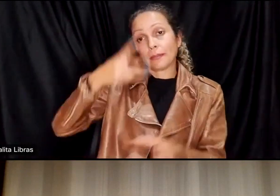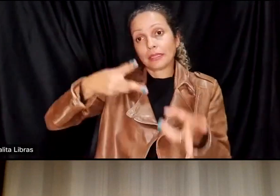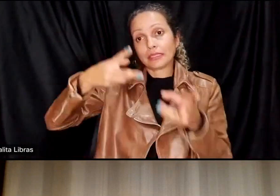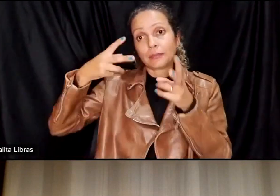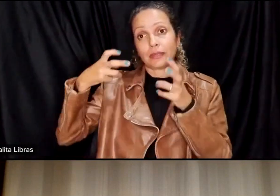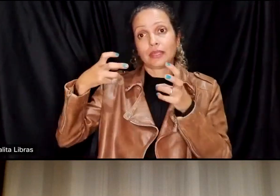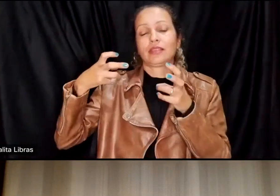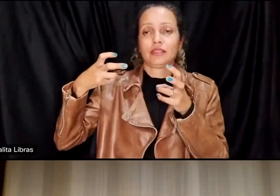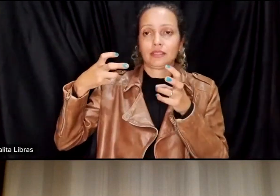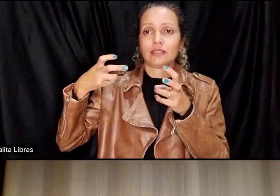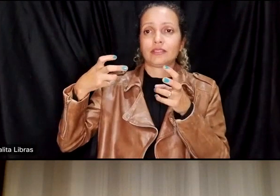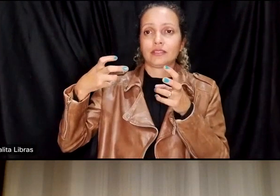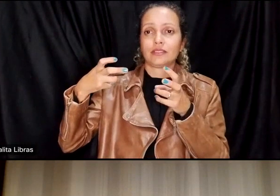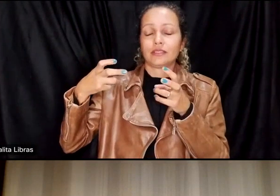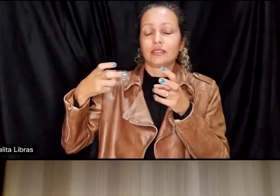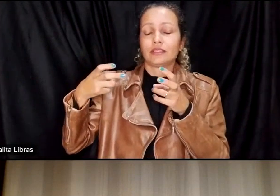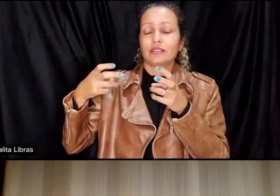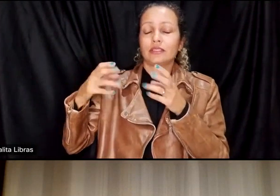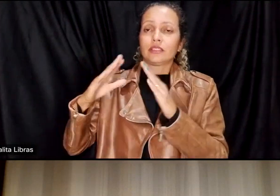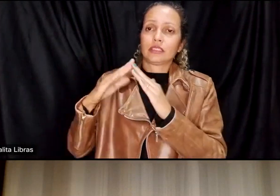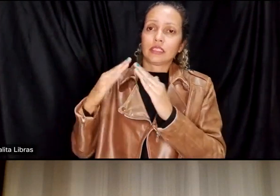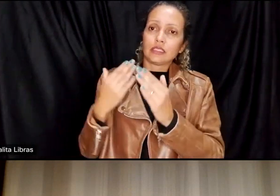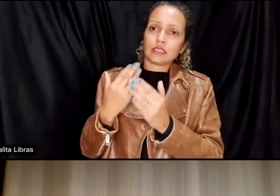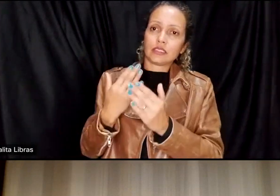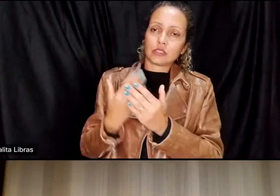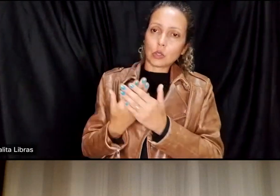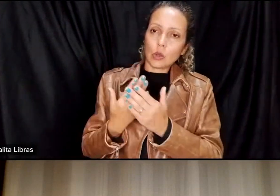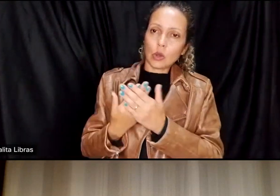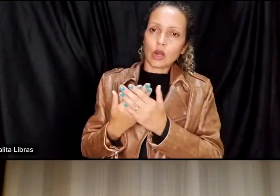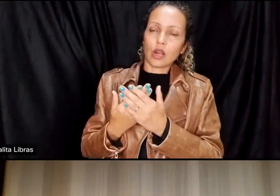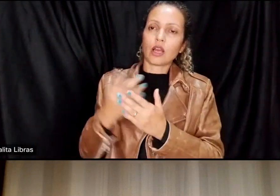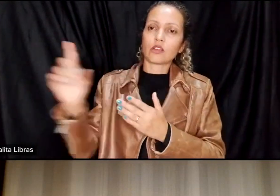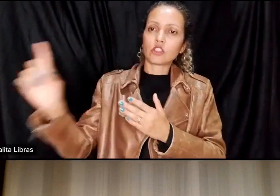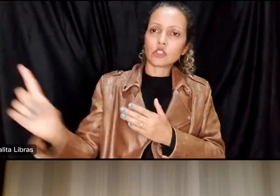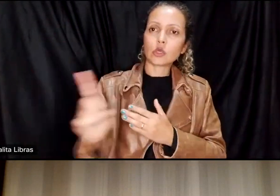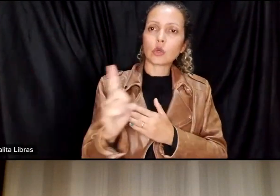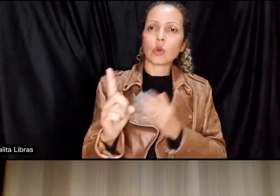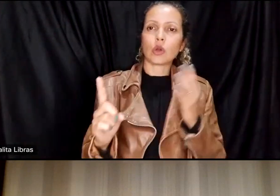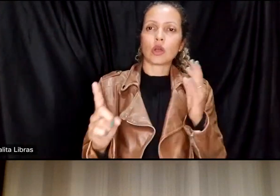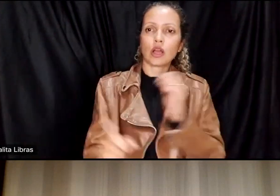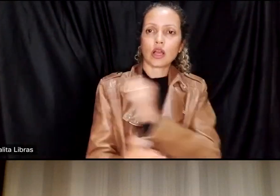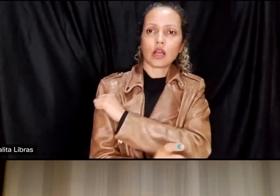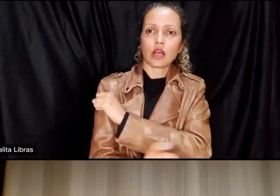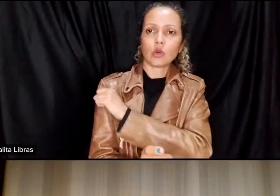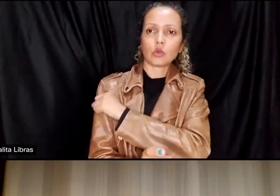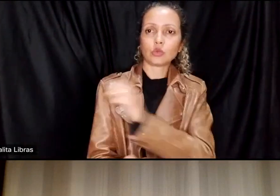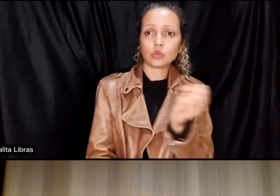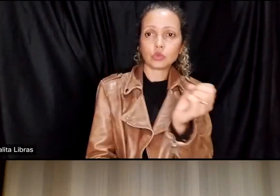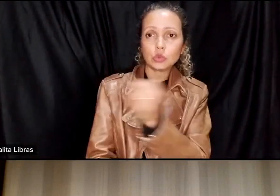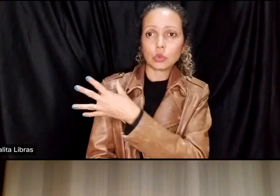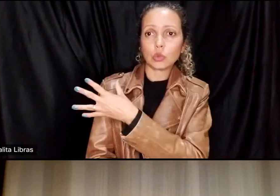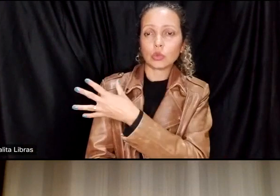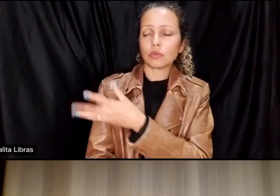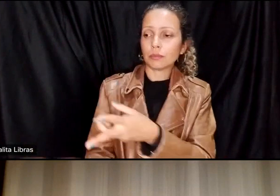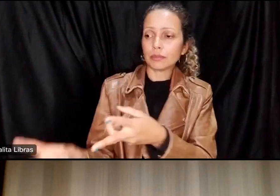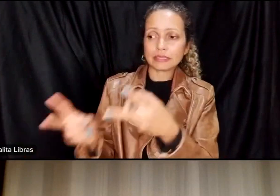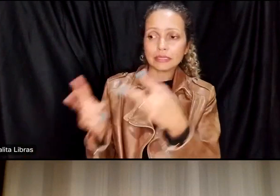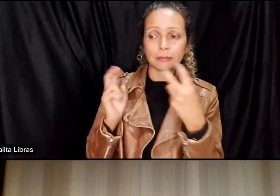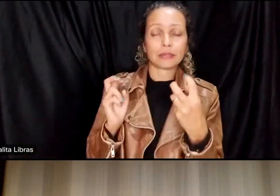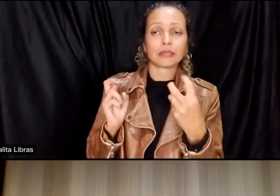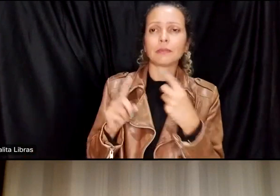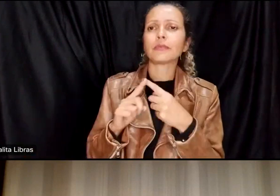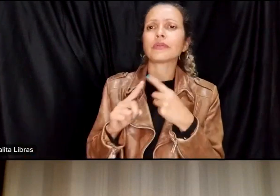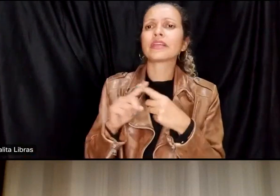chega na escola, ele pode ouvir, mas, de repente, ele não sabe como se comunicar. Porque ele tem uma outra língua.